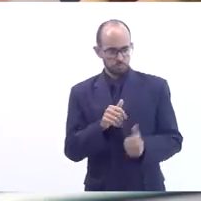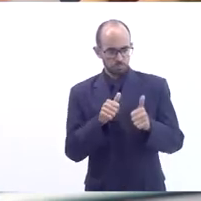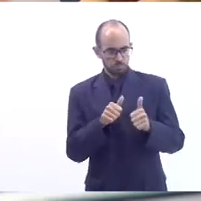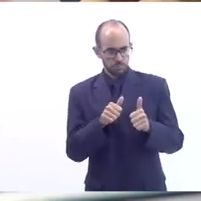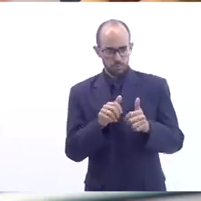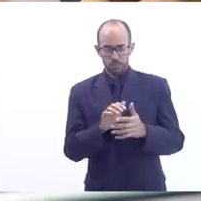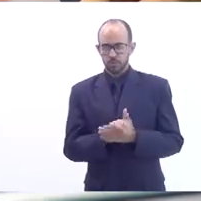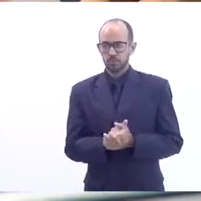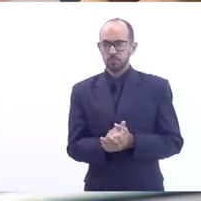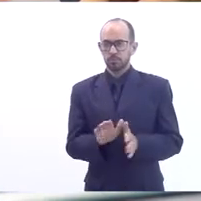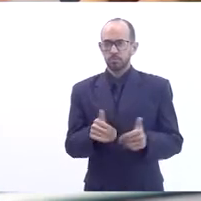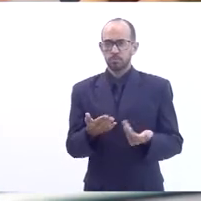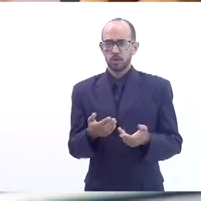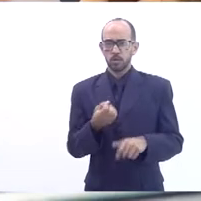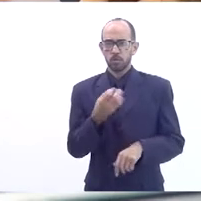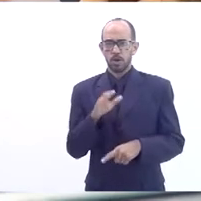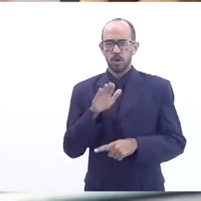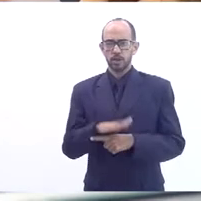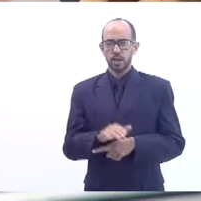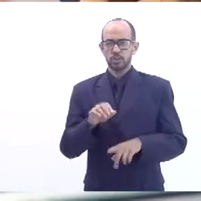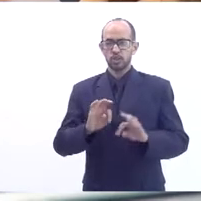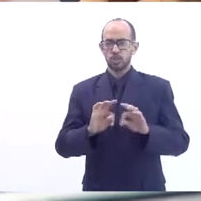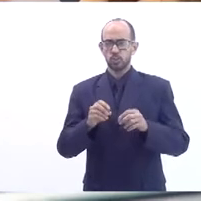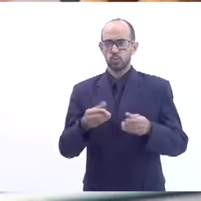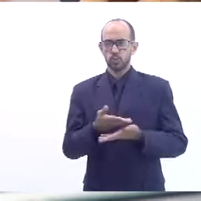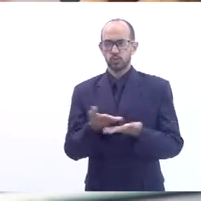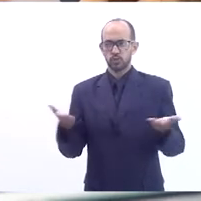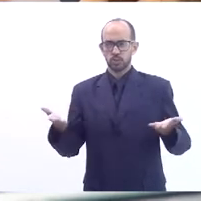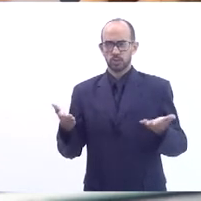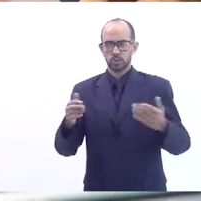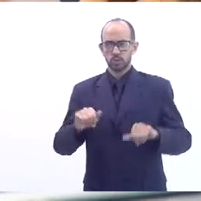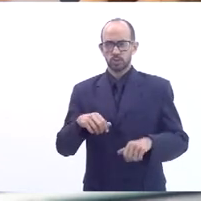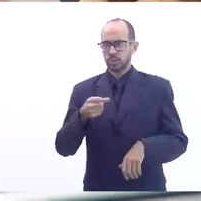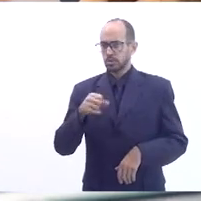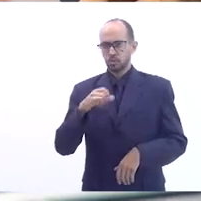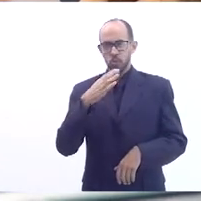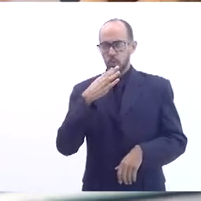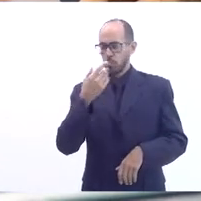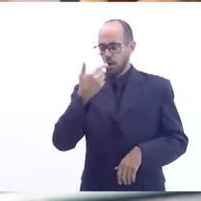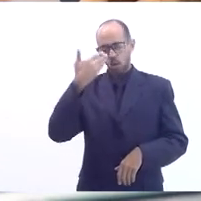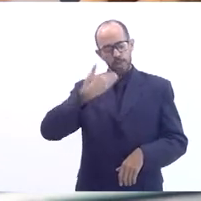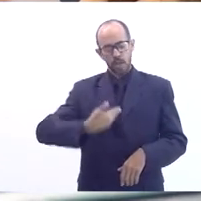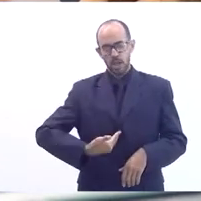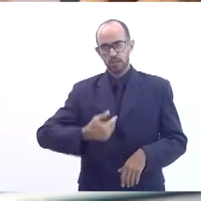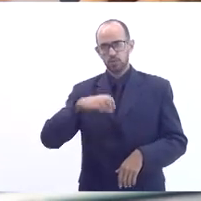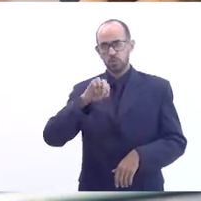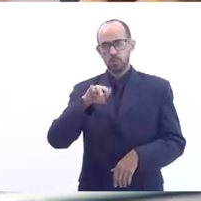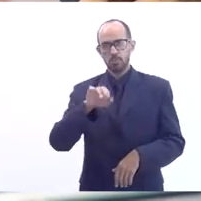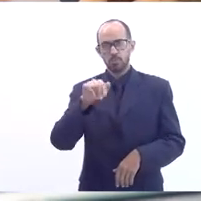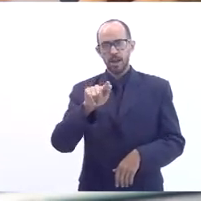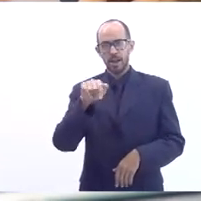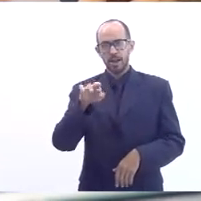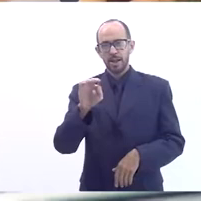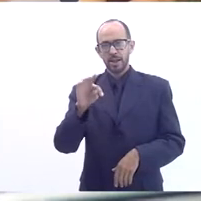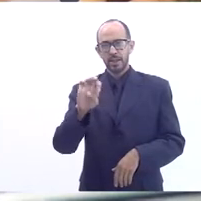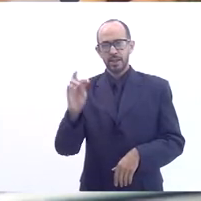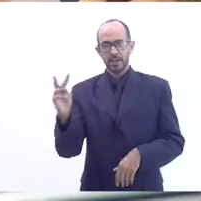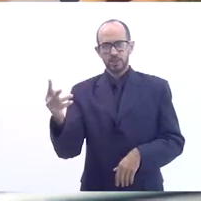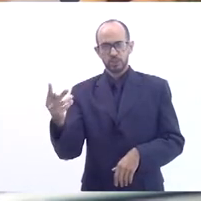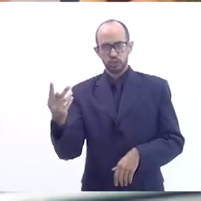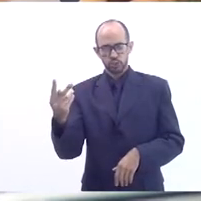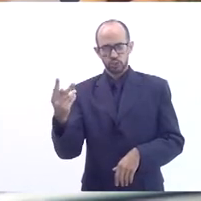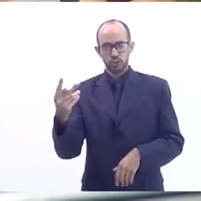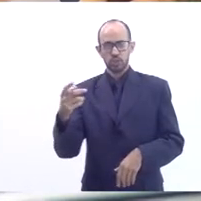bom então vamos lá Boa tarde a todos e todas para quem não conhece a sua Margareth mais conhecida como Jet